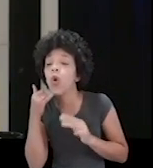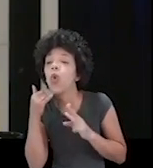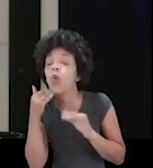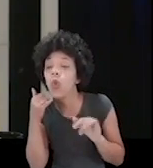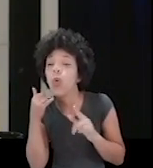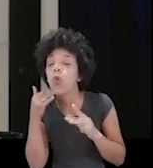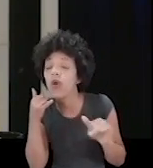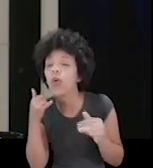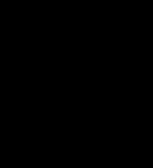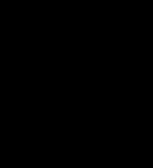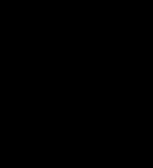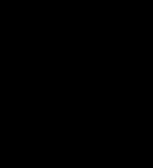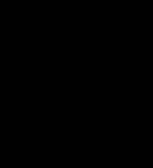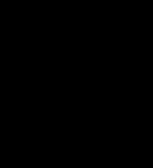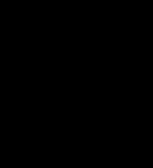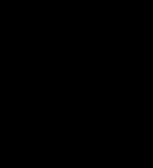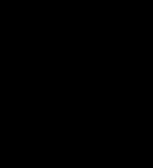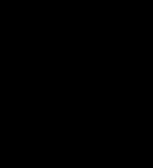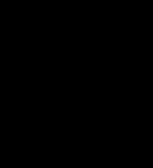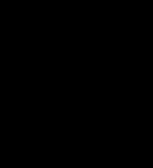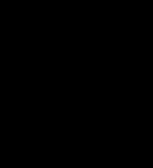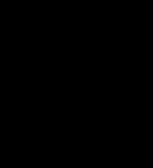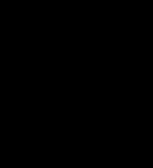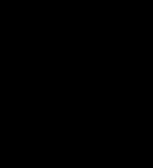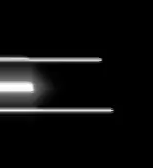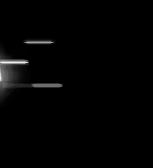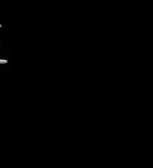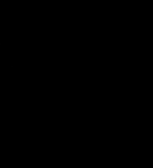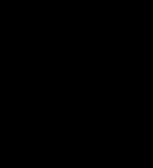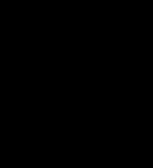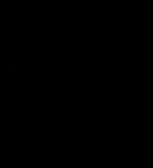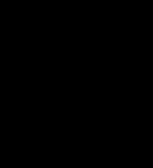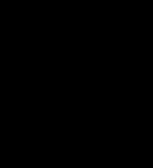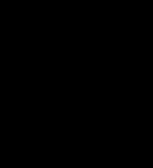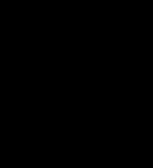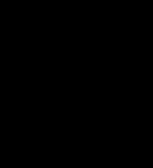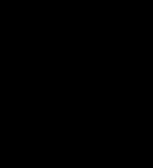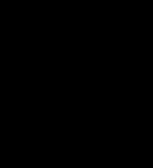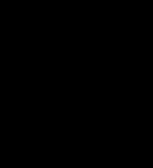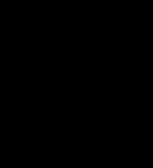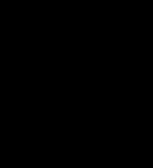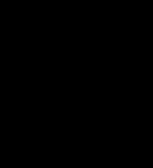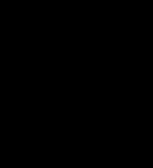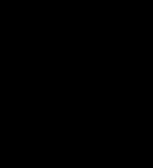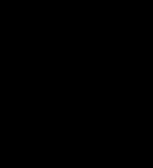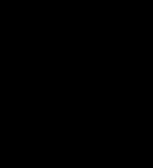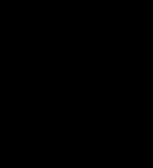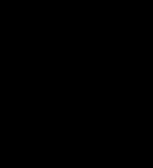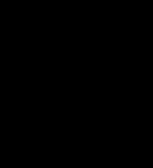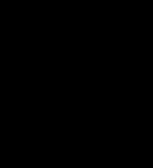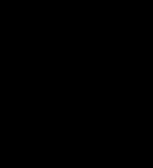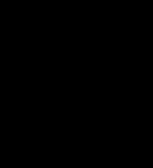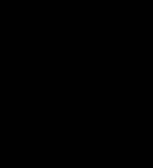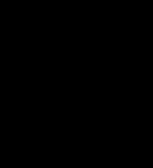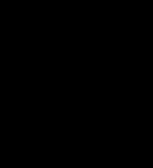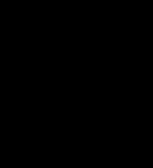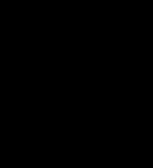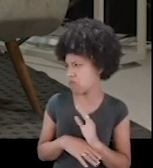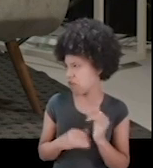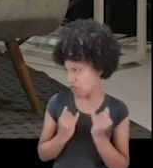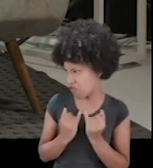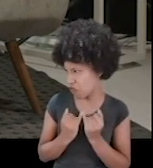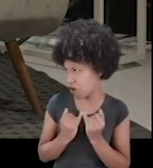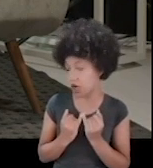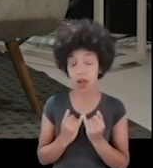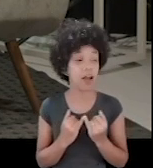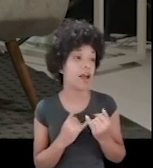mentira. Sai daí. E aí eu já abri os braços. Breezy! In the one simple wish.